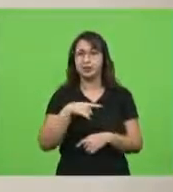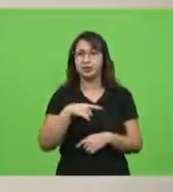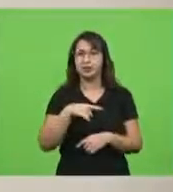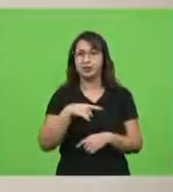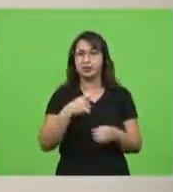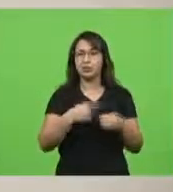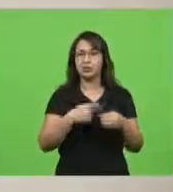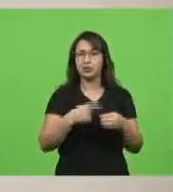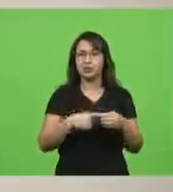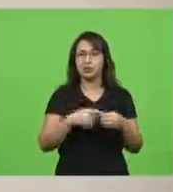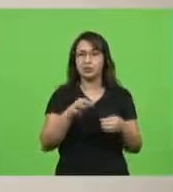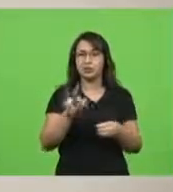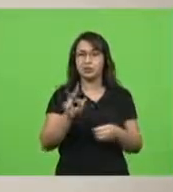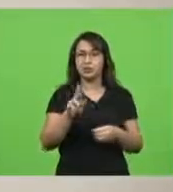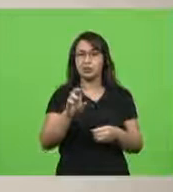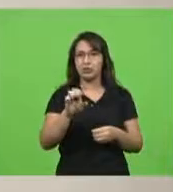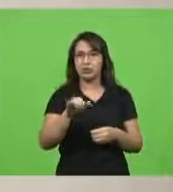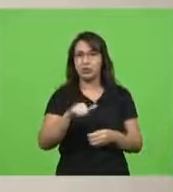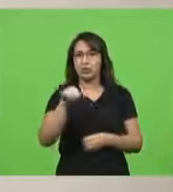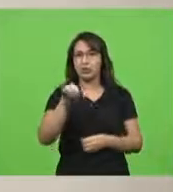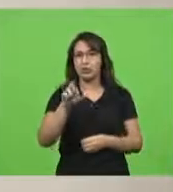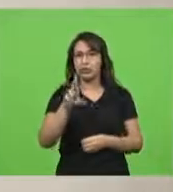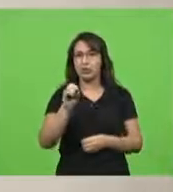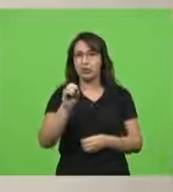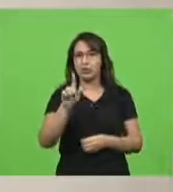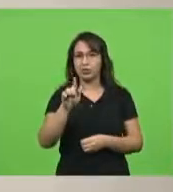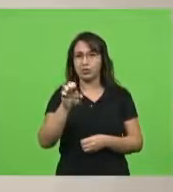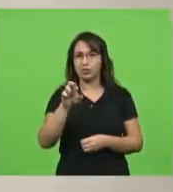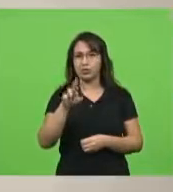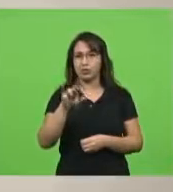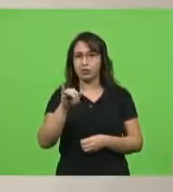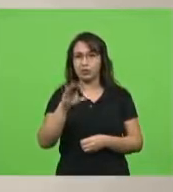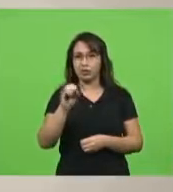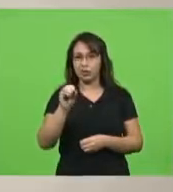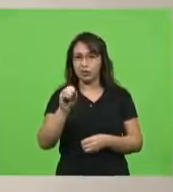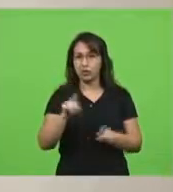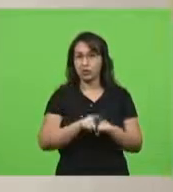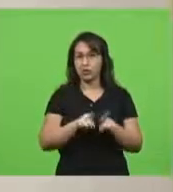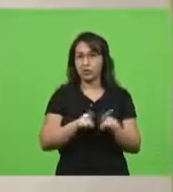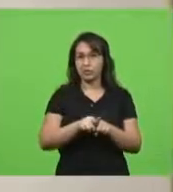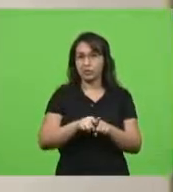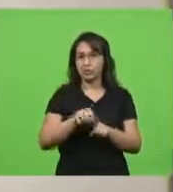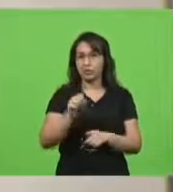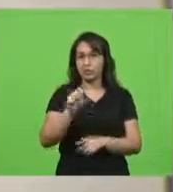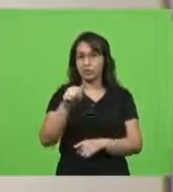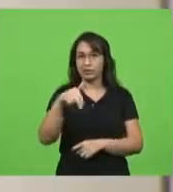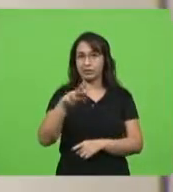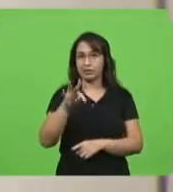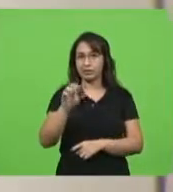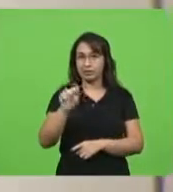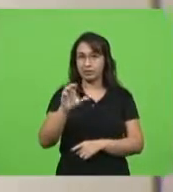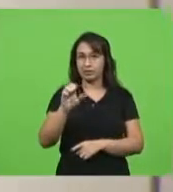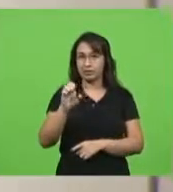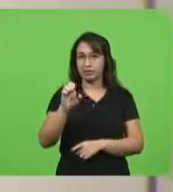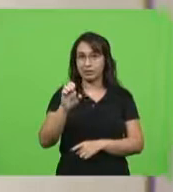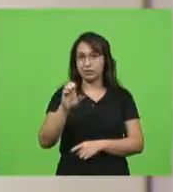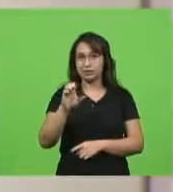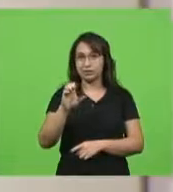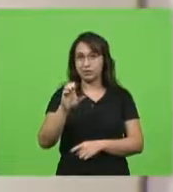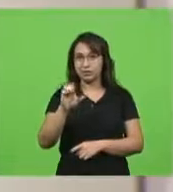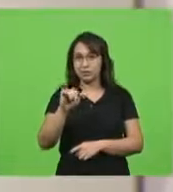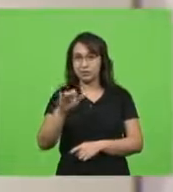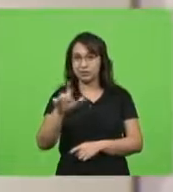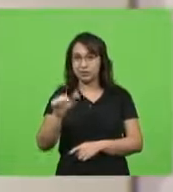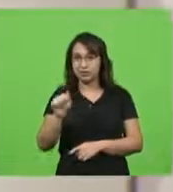Rogério, município de Santa Cecília, de Brunópolis, que tem uma média aí de